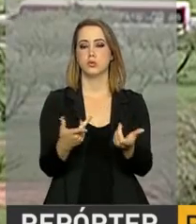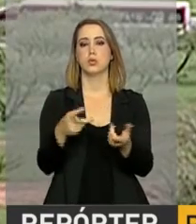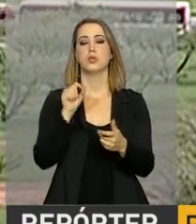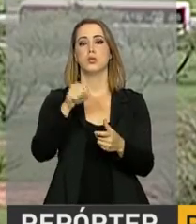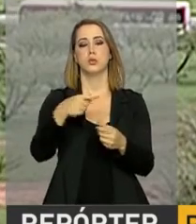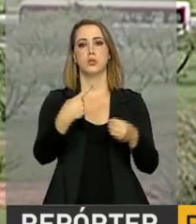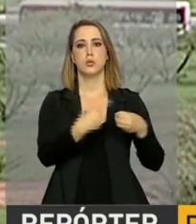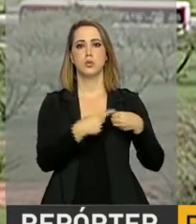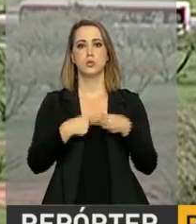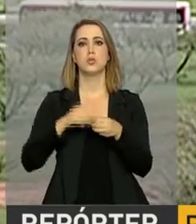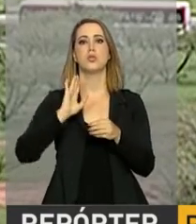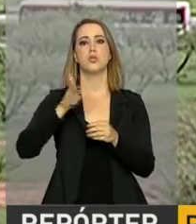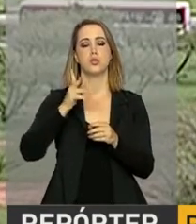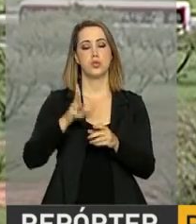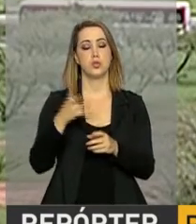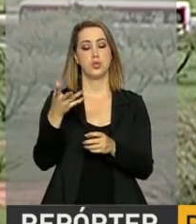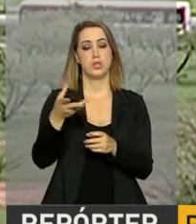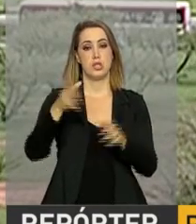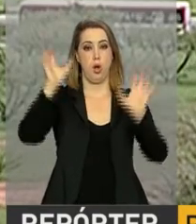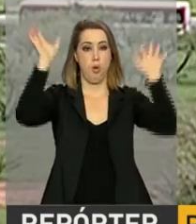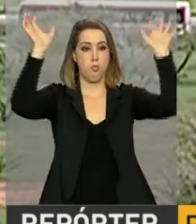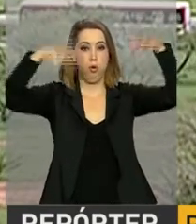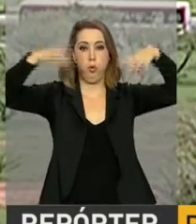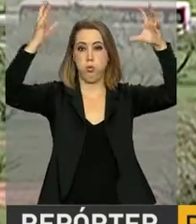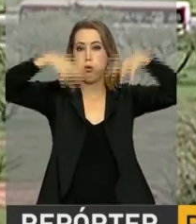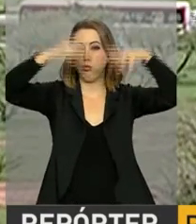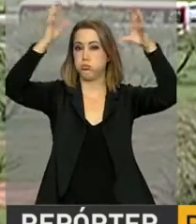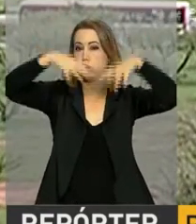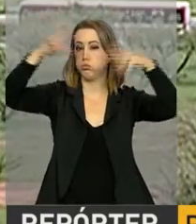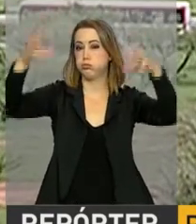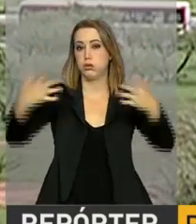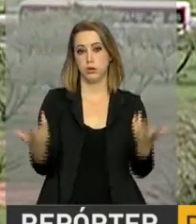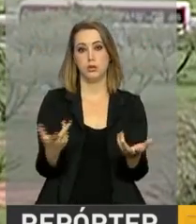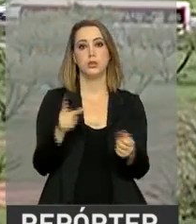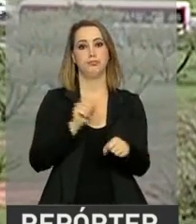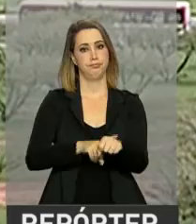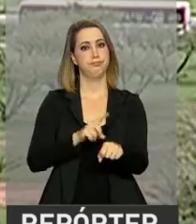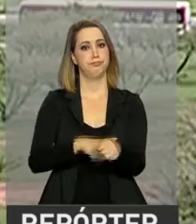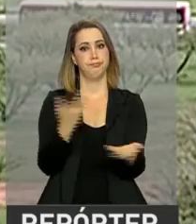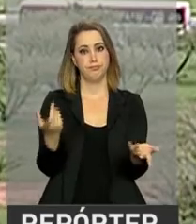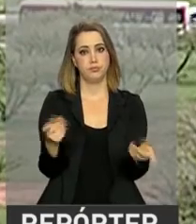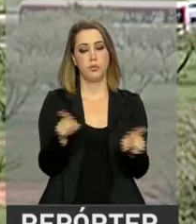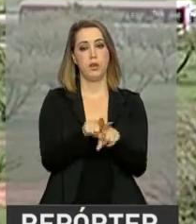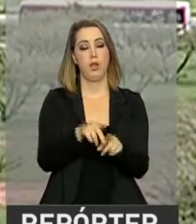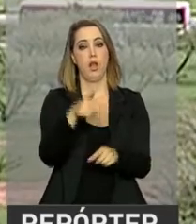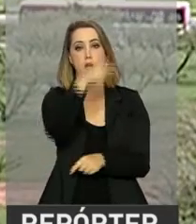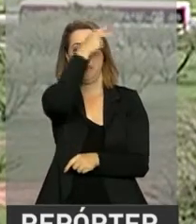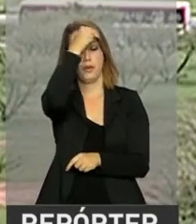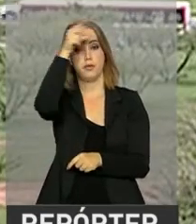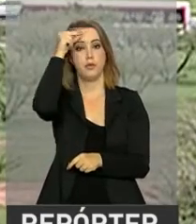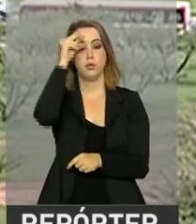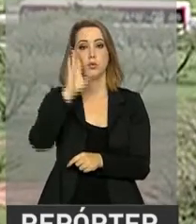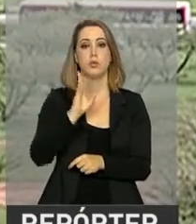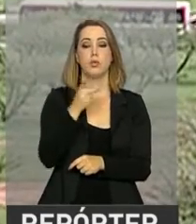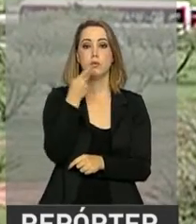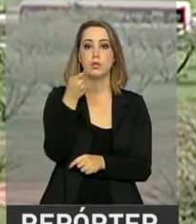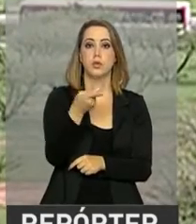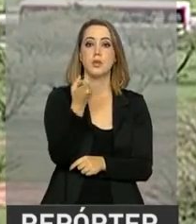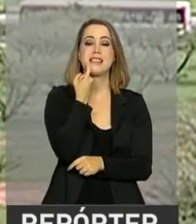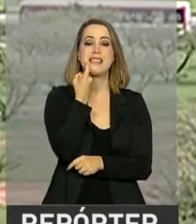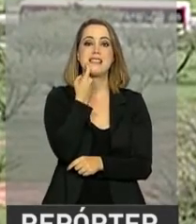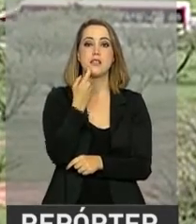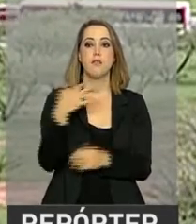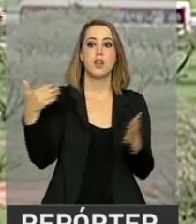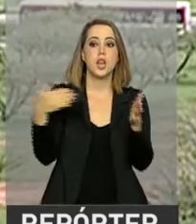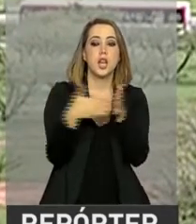receberam o dobro do volume de chuvas esperado para o período segundo a prefeitura do município desde a última sexta feira até ontem já